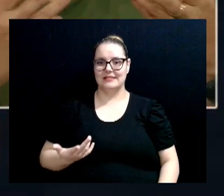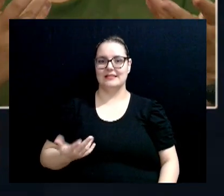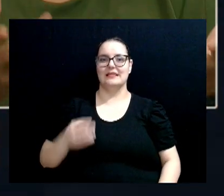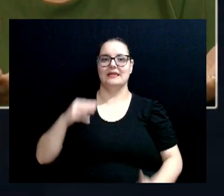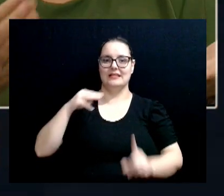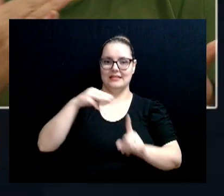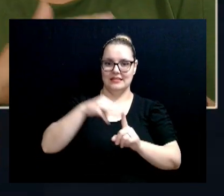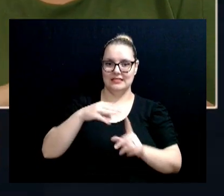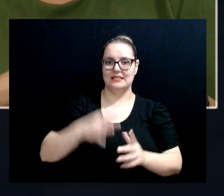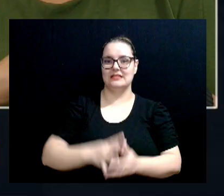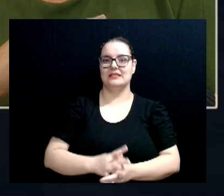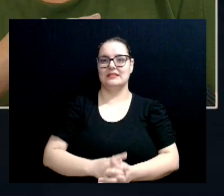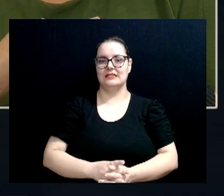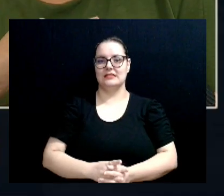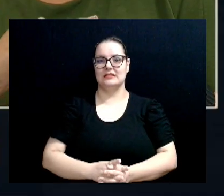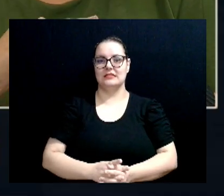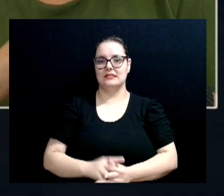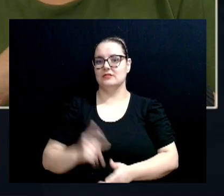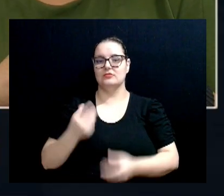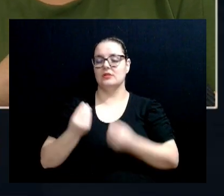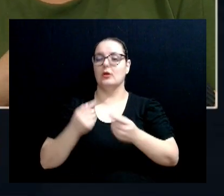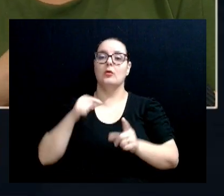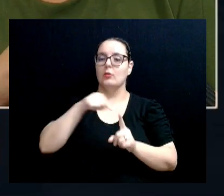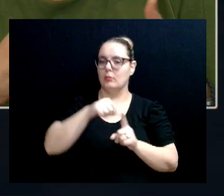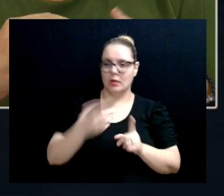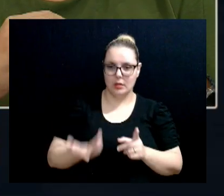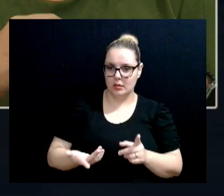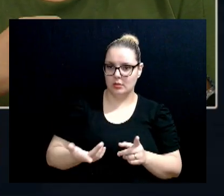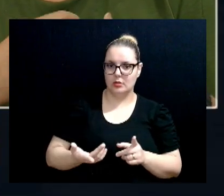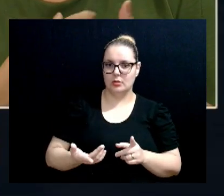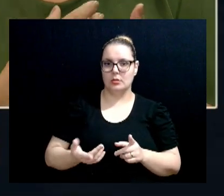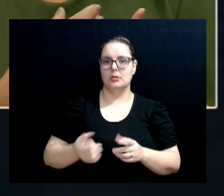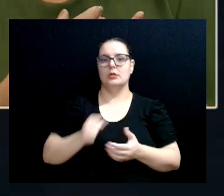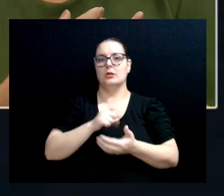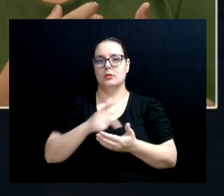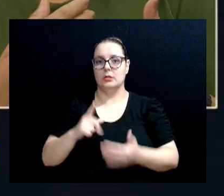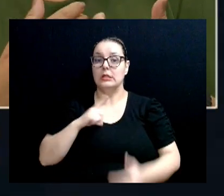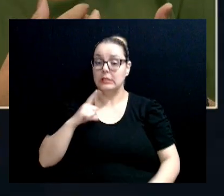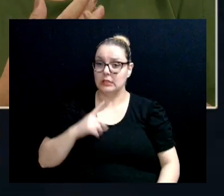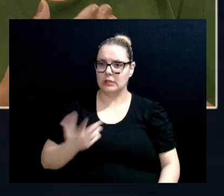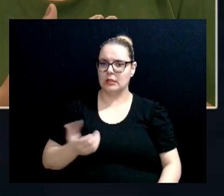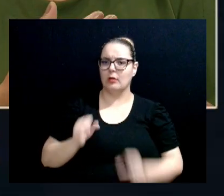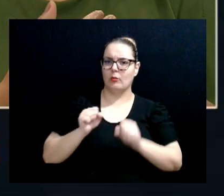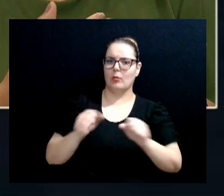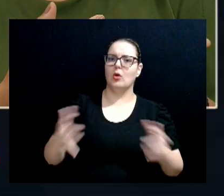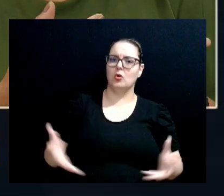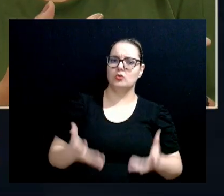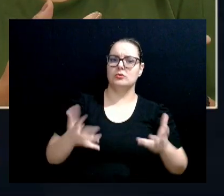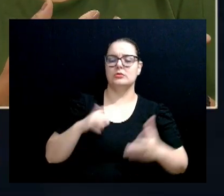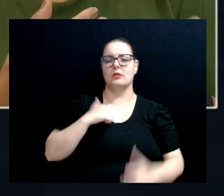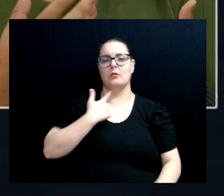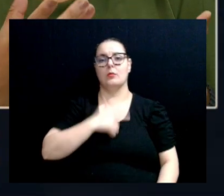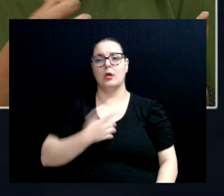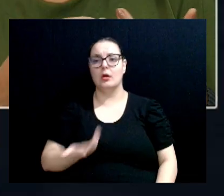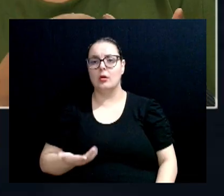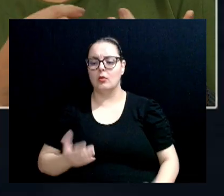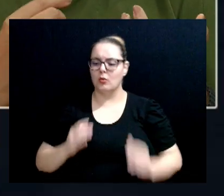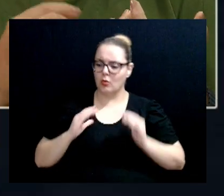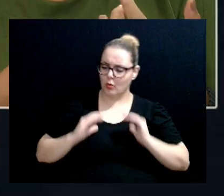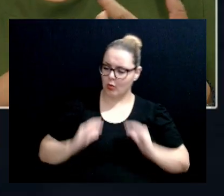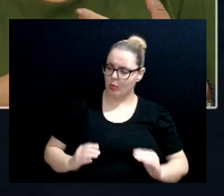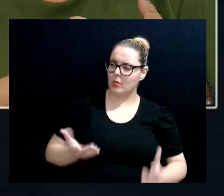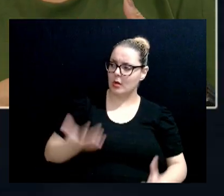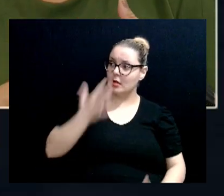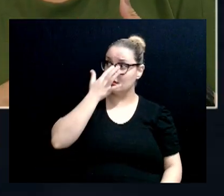são inatingíveis, que estão nos aplicativos, isso pode incentivar para a gente comportamentos extremos,